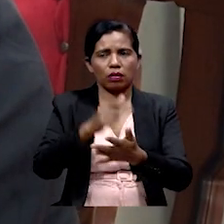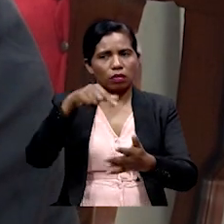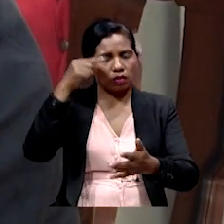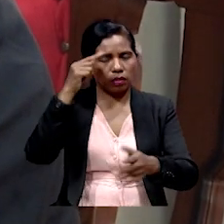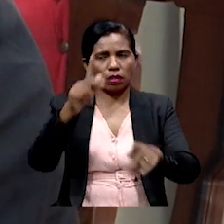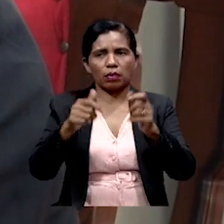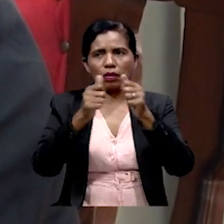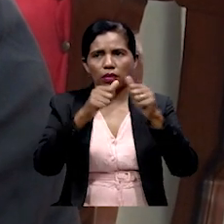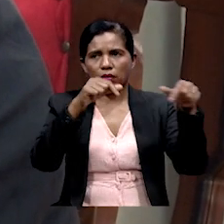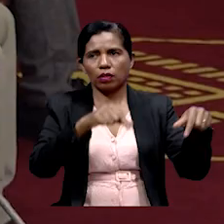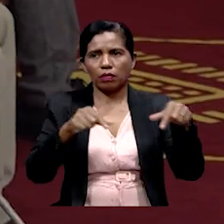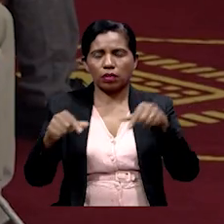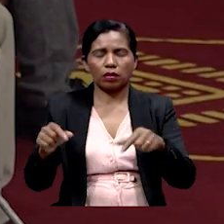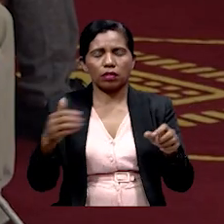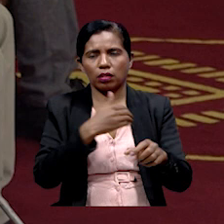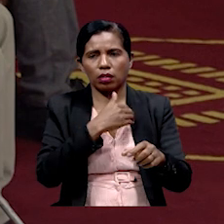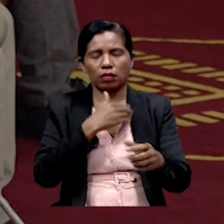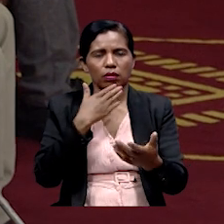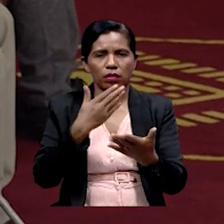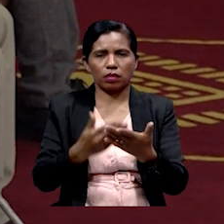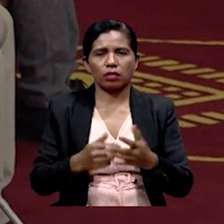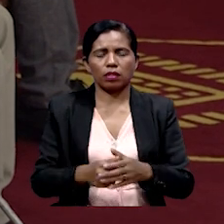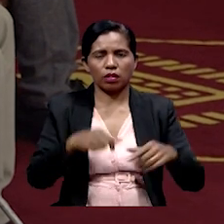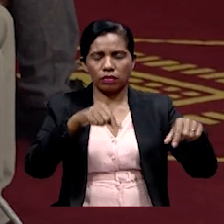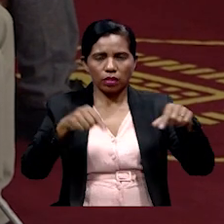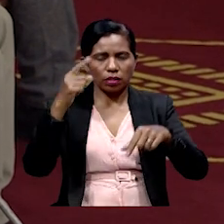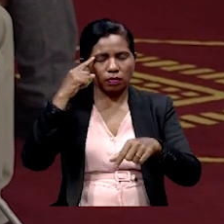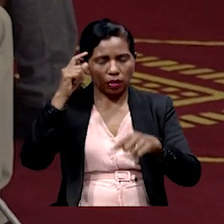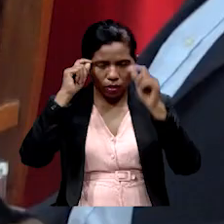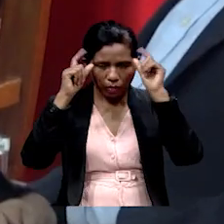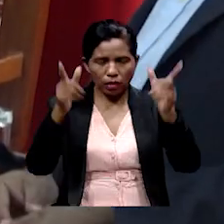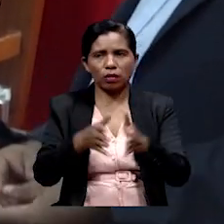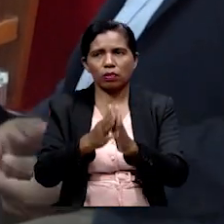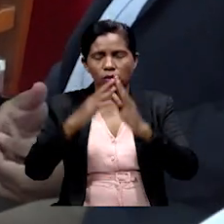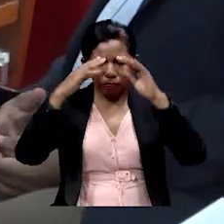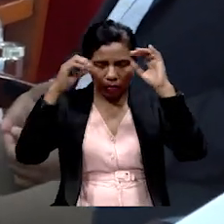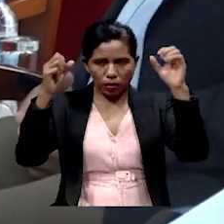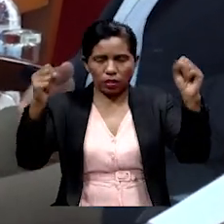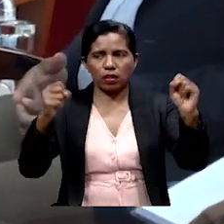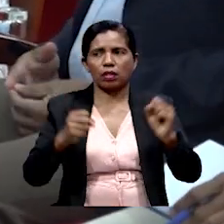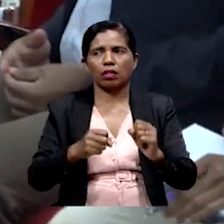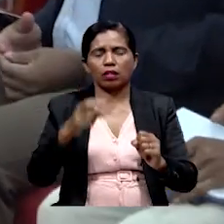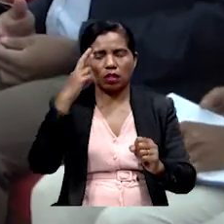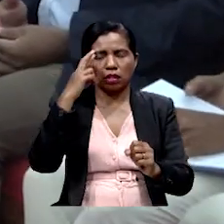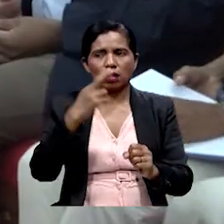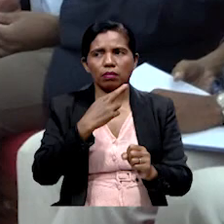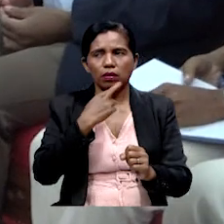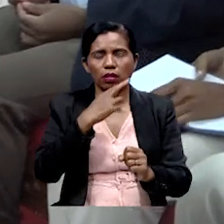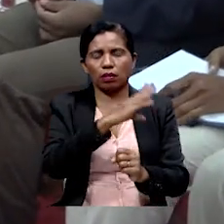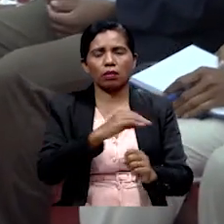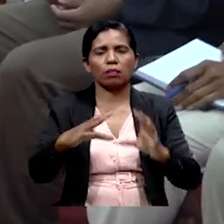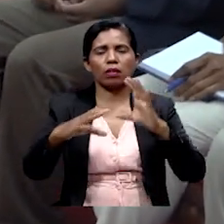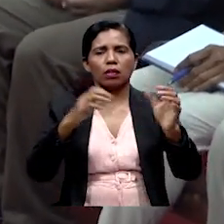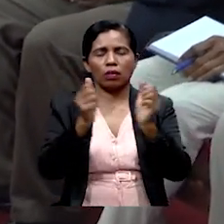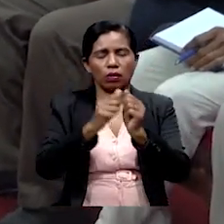Baema Rodeficiência, la máximo. Tama, né? União de Eficiência Matan Timor-Leste, o seu presidente da República, José Ramos Horta, comunica ao